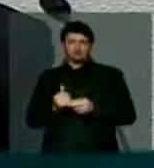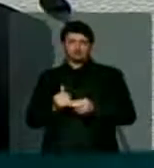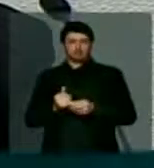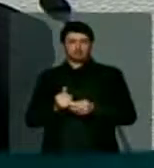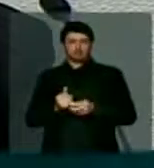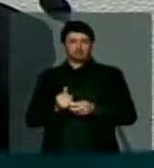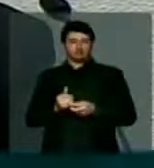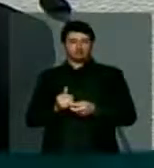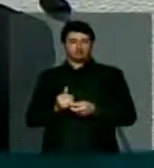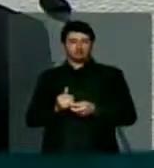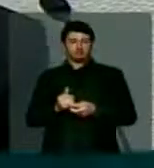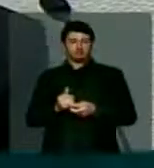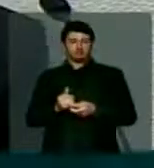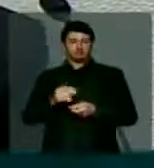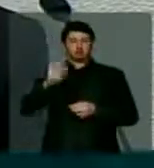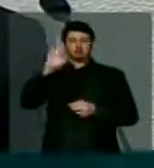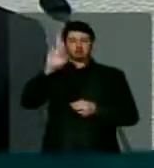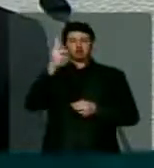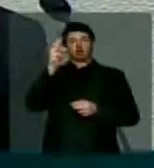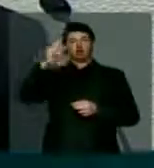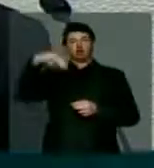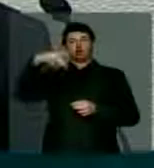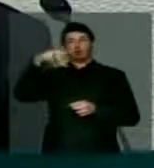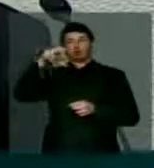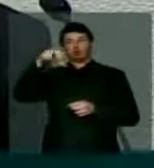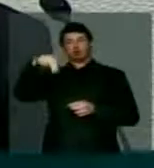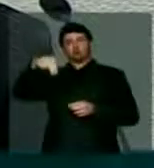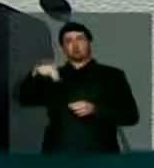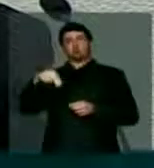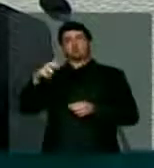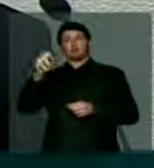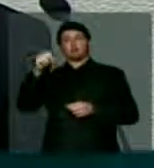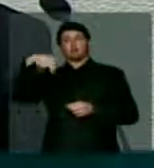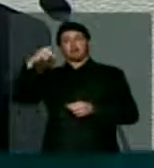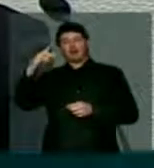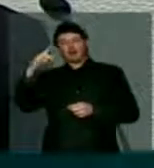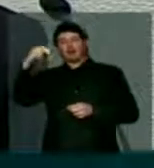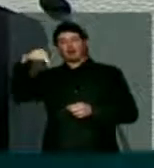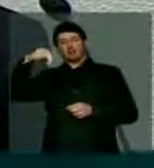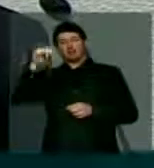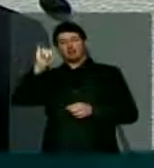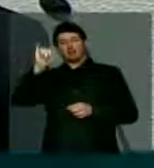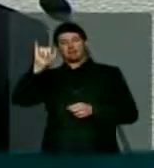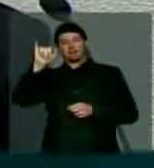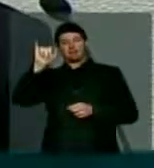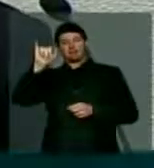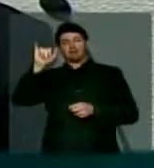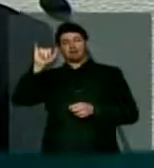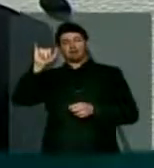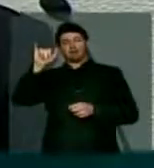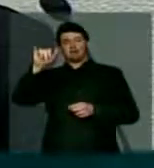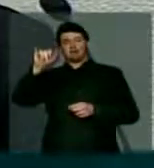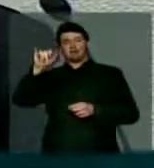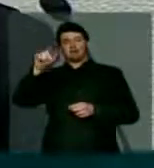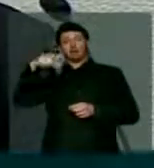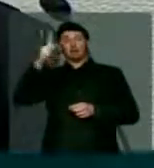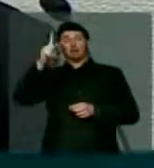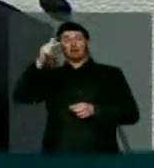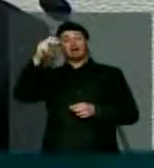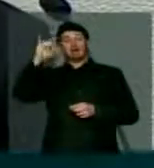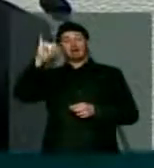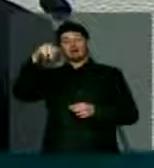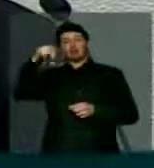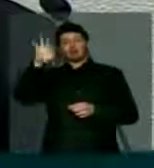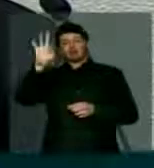E o nome da... Como é o nome? Thompson & Knight. Thompson, T-H-O-M-P, sim. Knight, Cavaleiro.